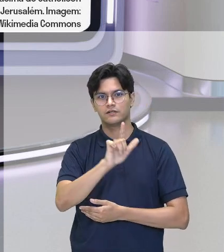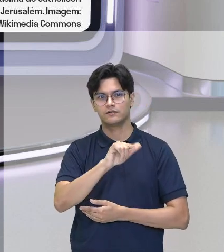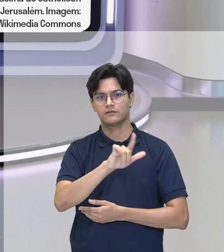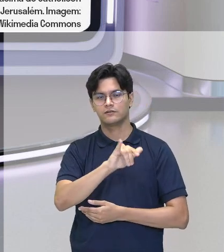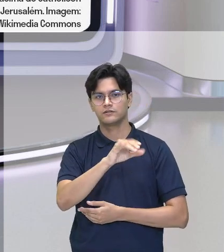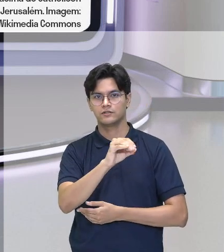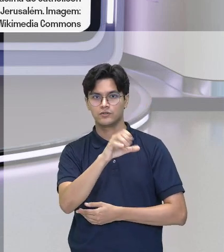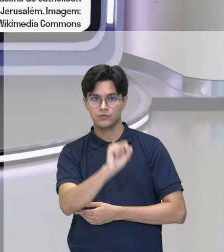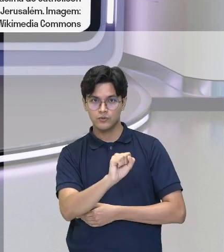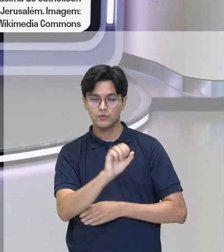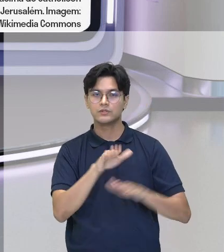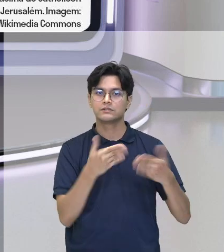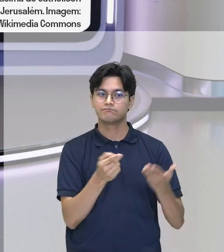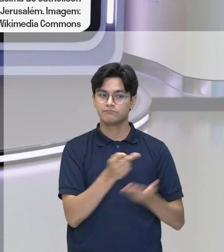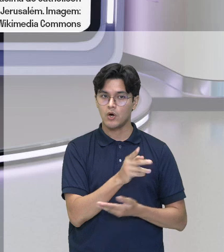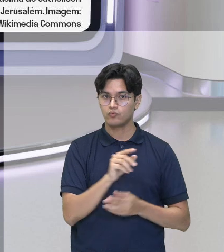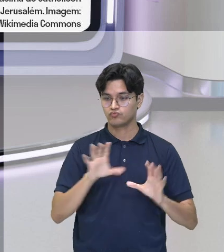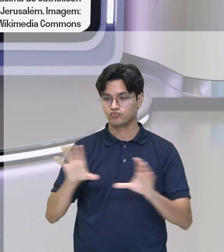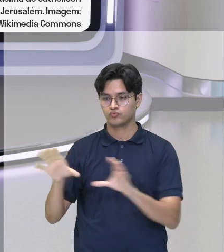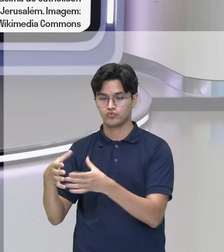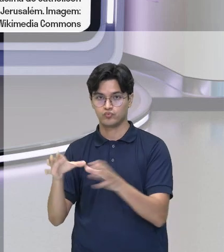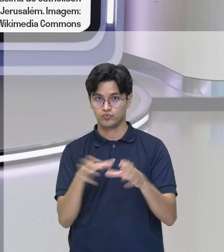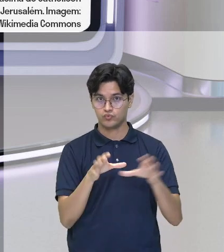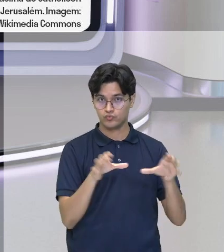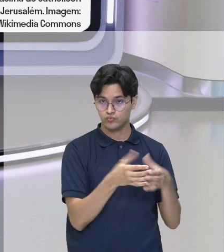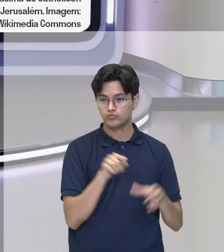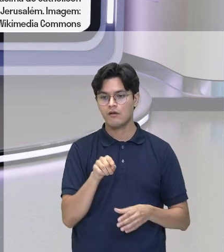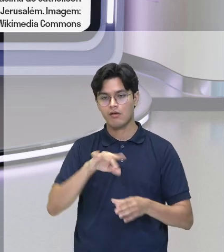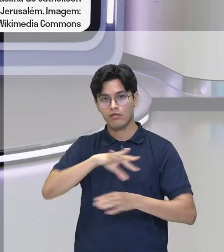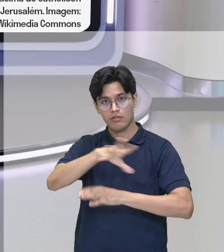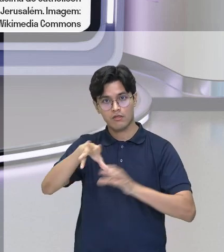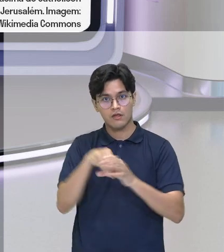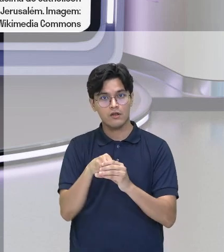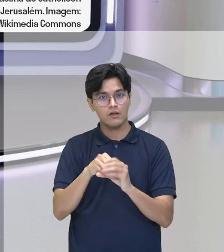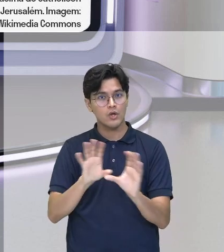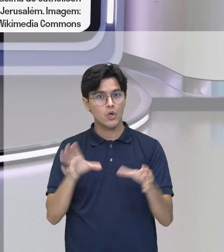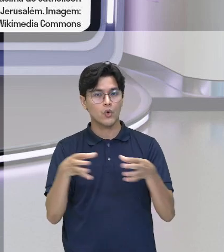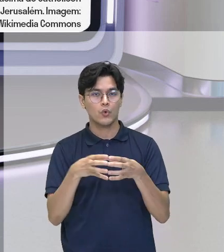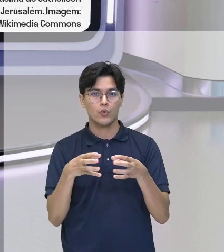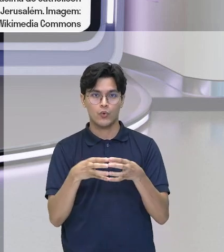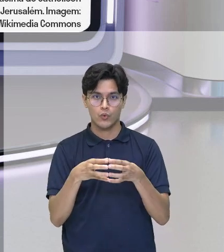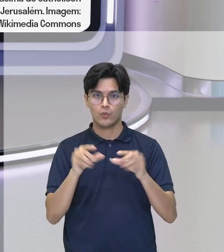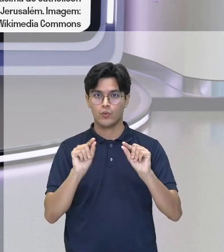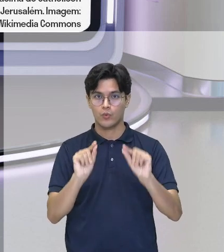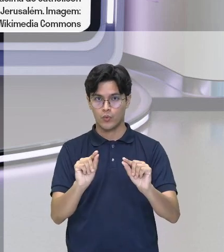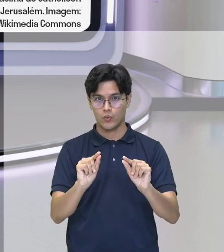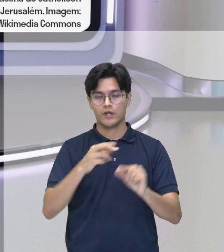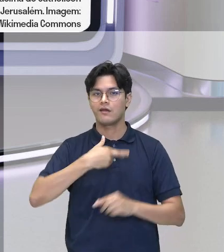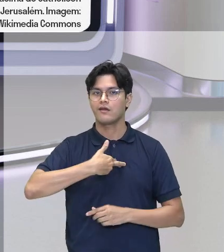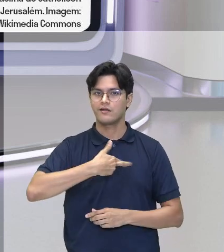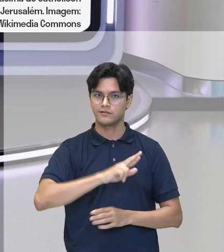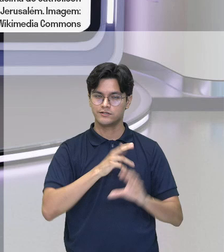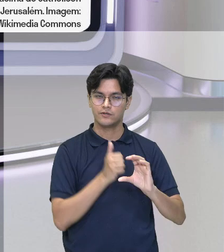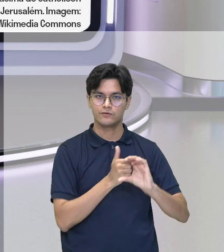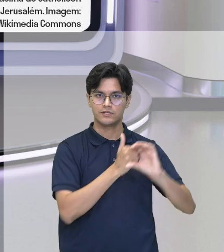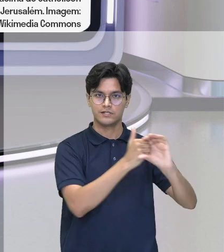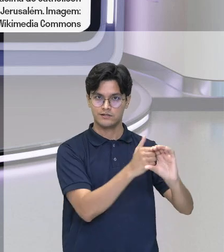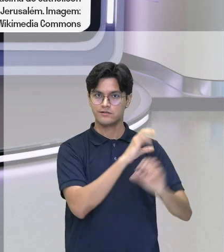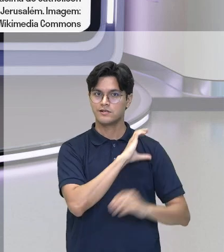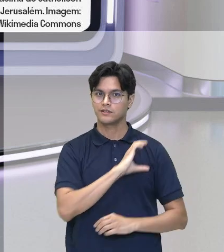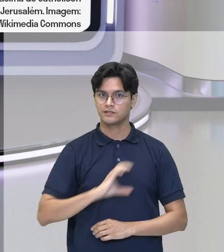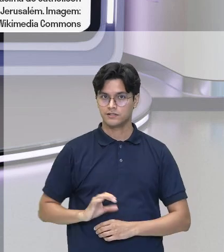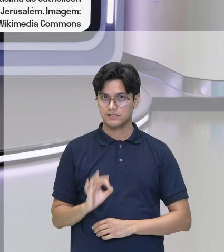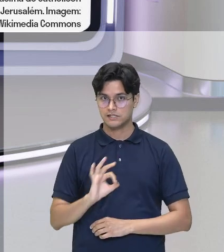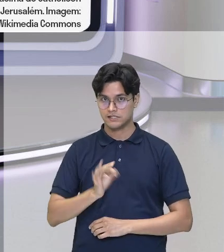esses grupos é que compõem, né, o ramo do cristianismo.